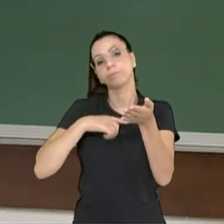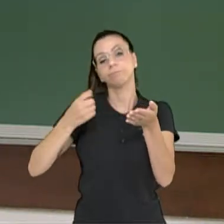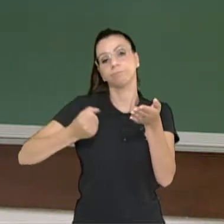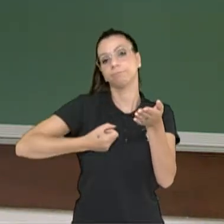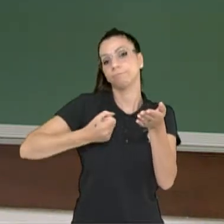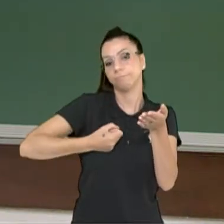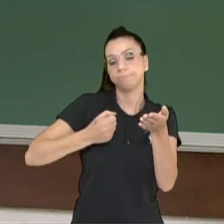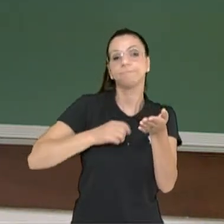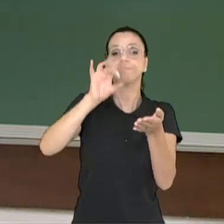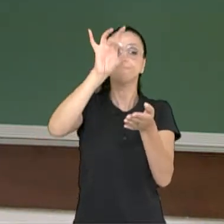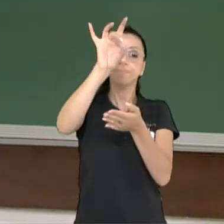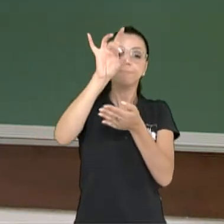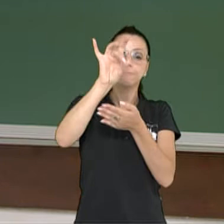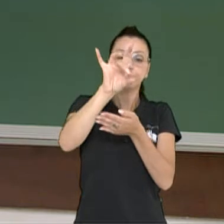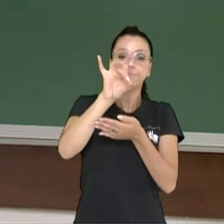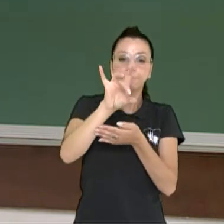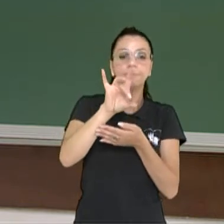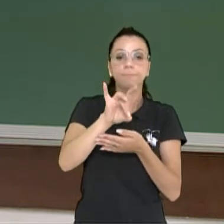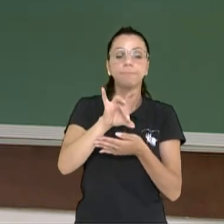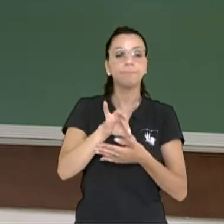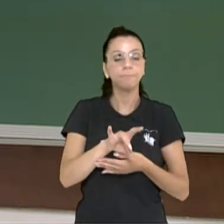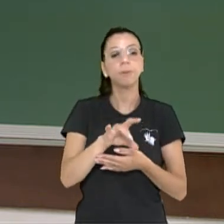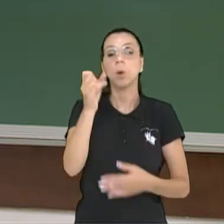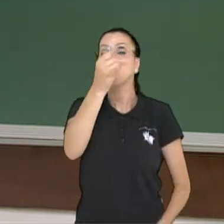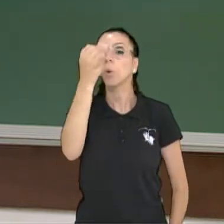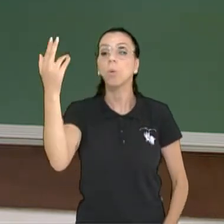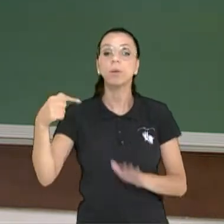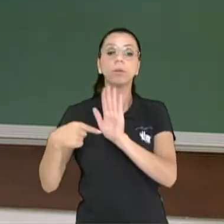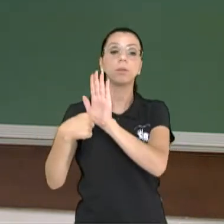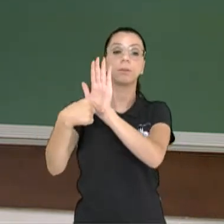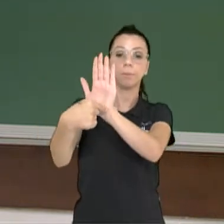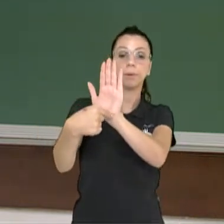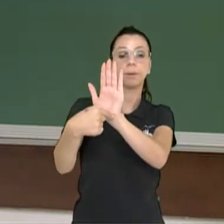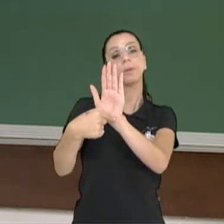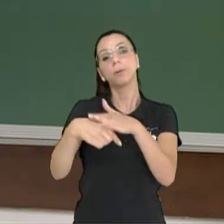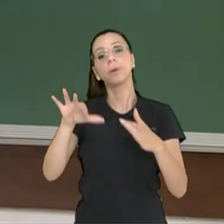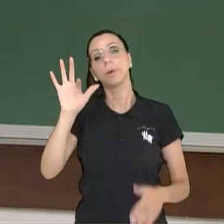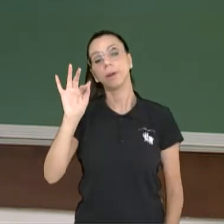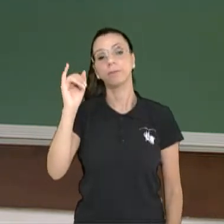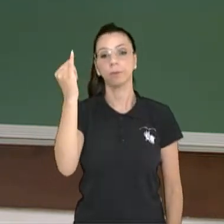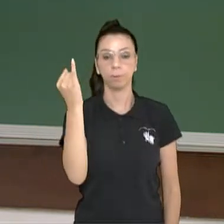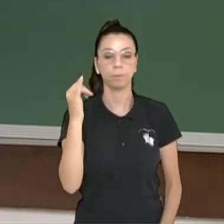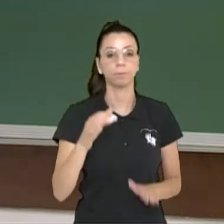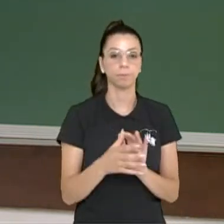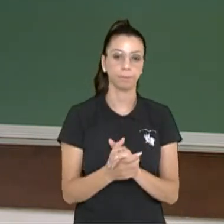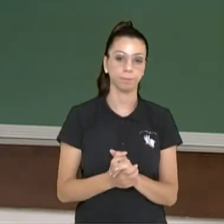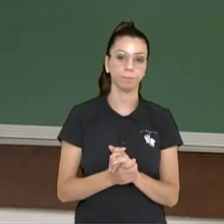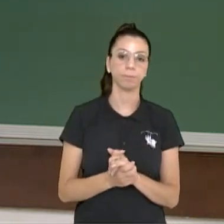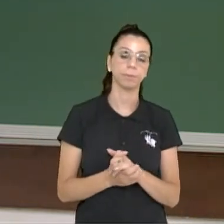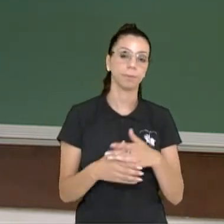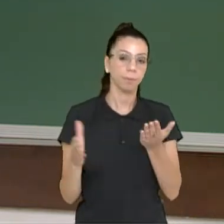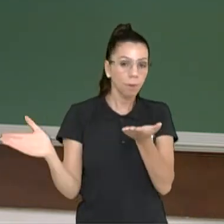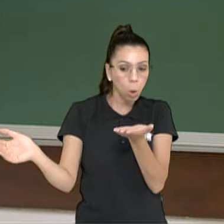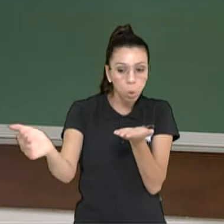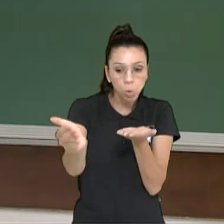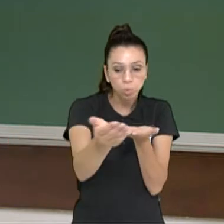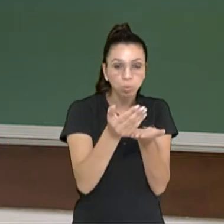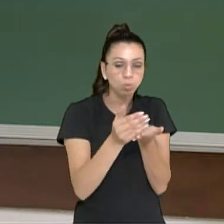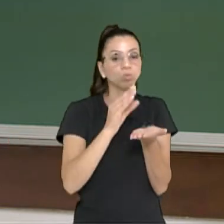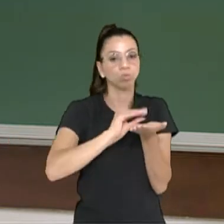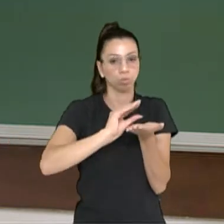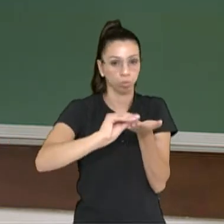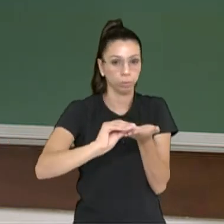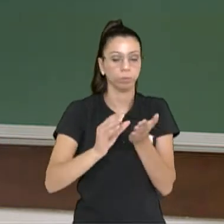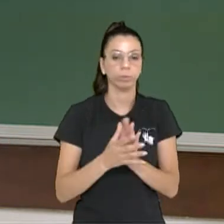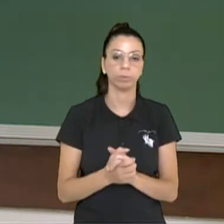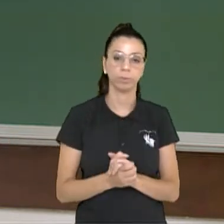de cada um dos valores que foram obtidos lá na sua coleta de dados.